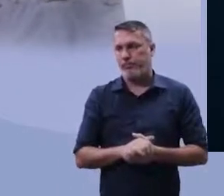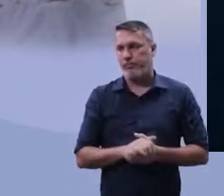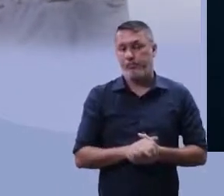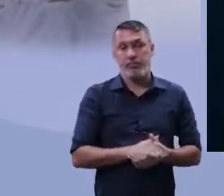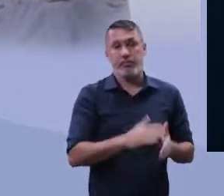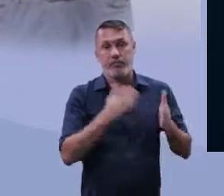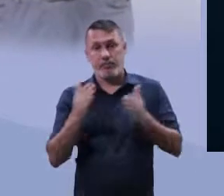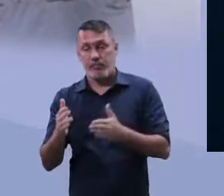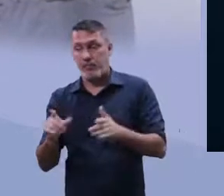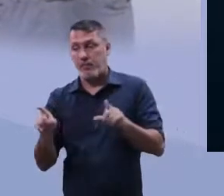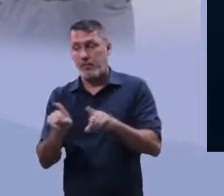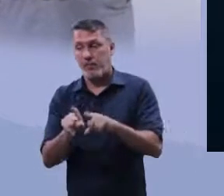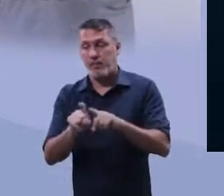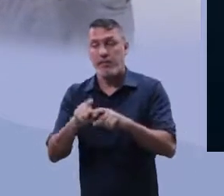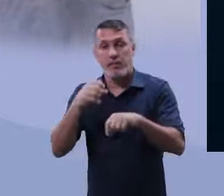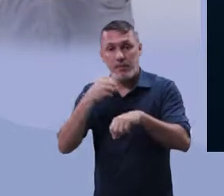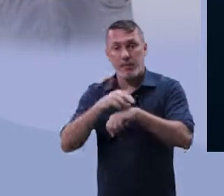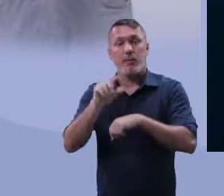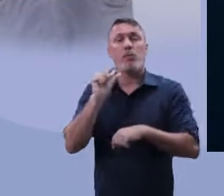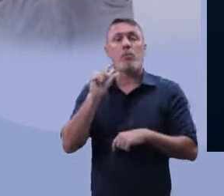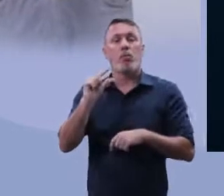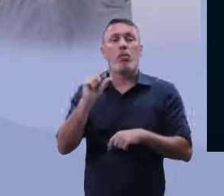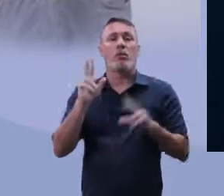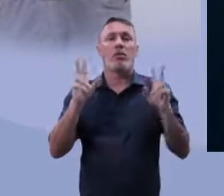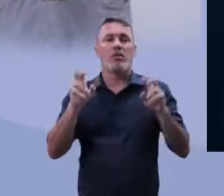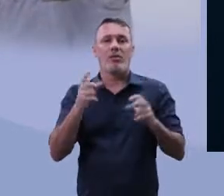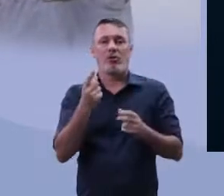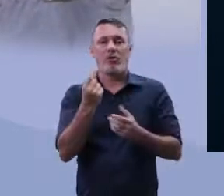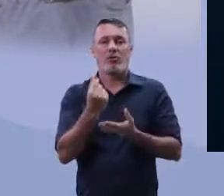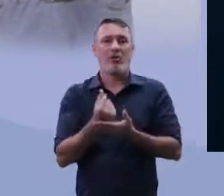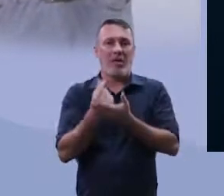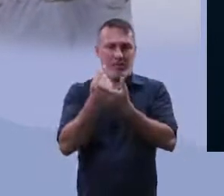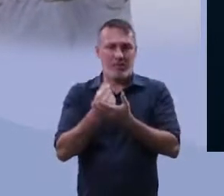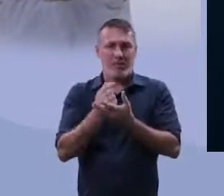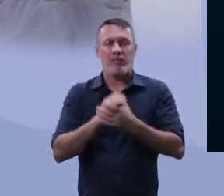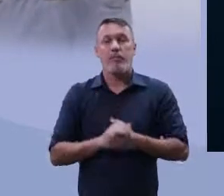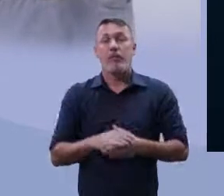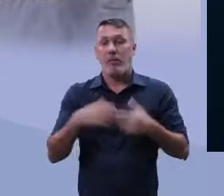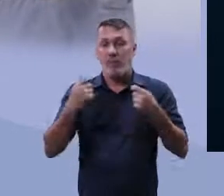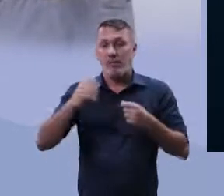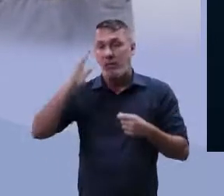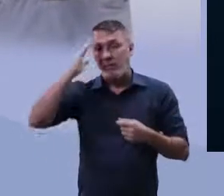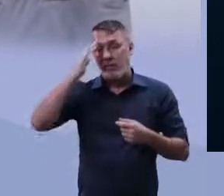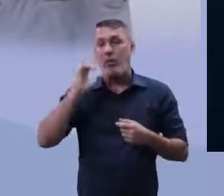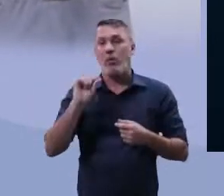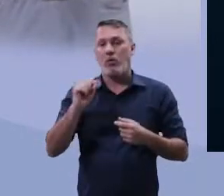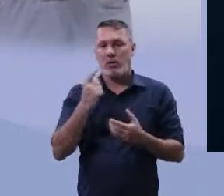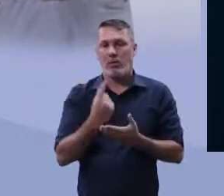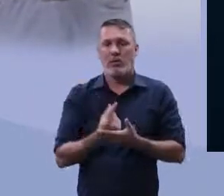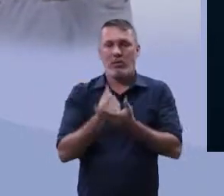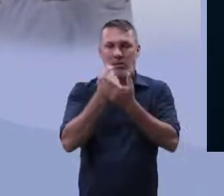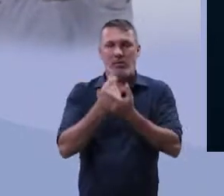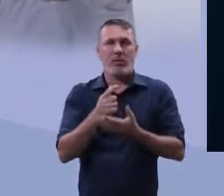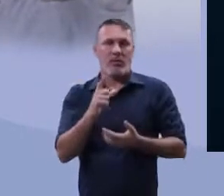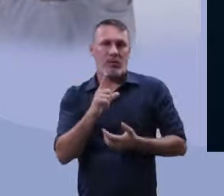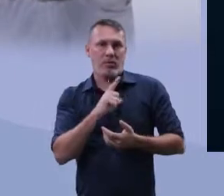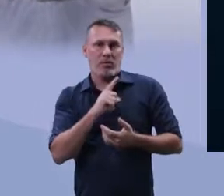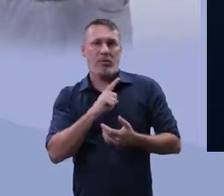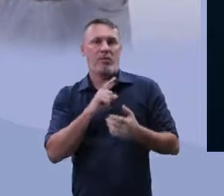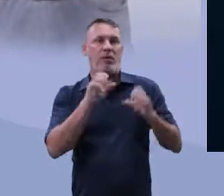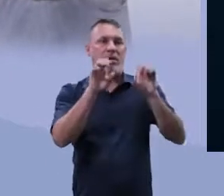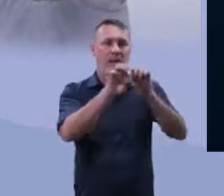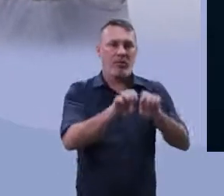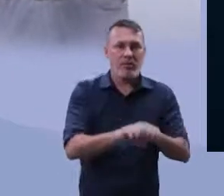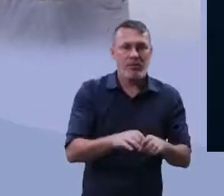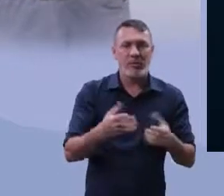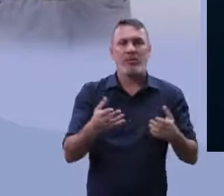desenvolvimento. E aí, né, falando um pouquinho da questão, né, do capitalismo, nós temos que entender que o capitalismo, né, teve